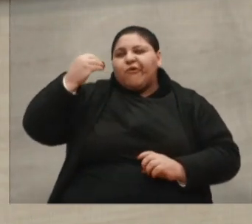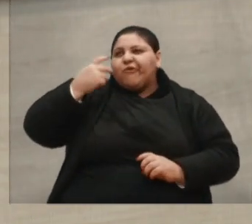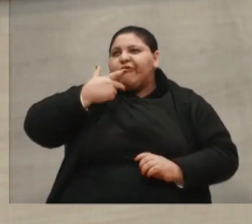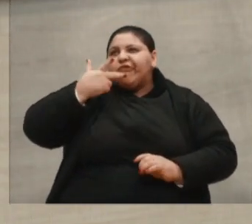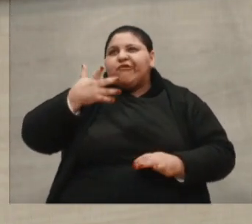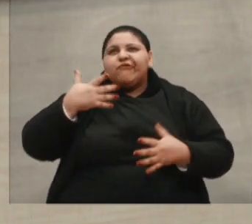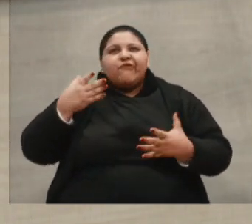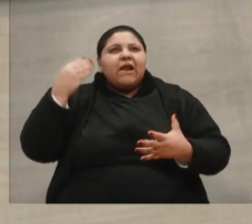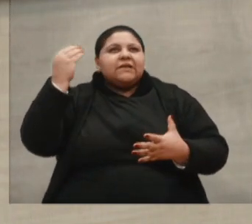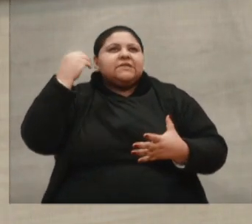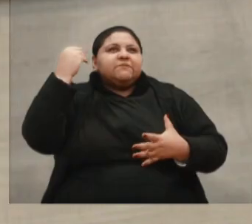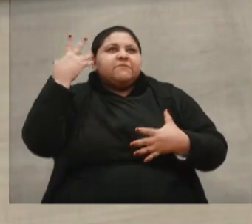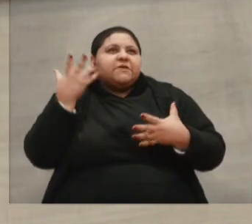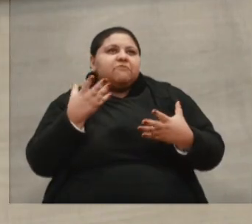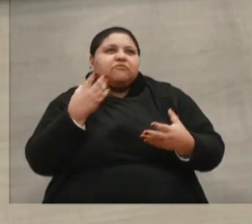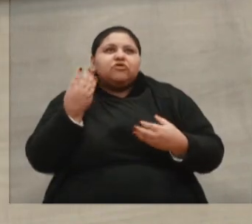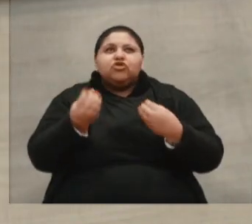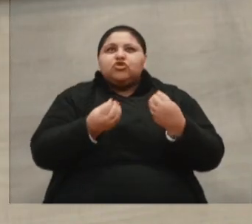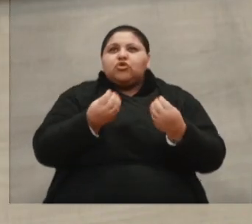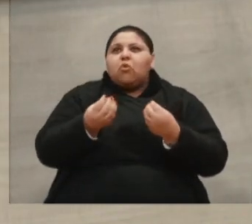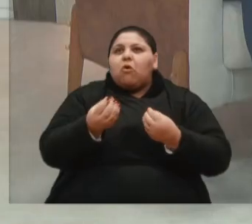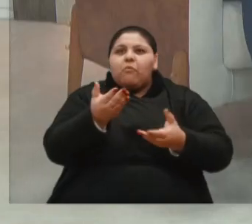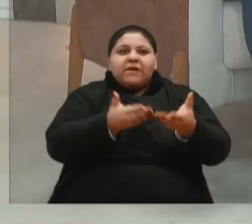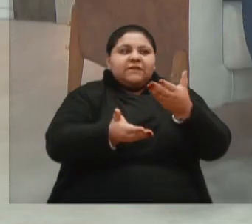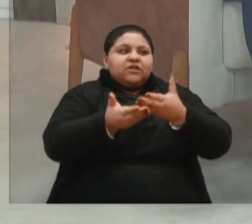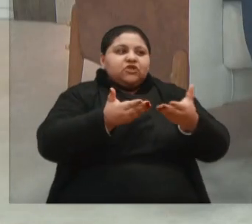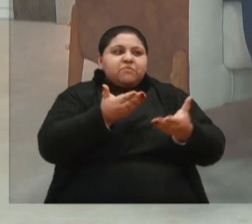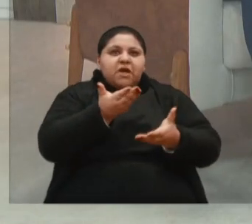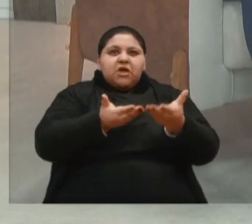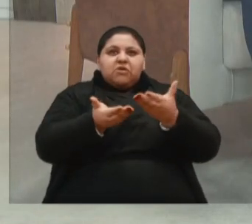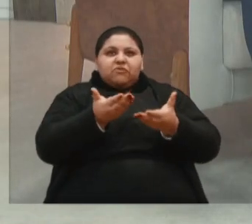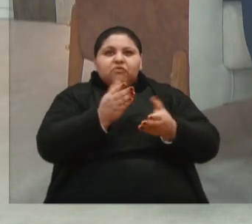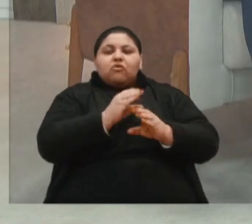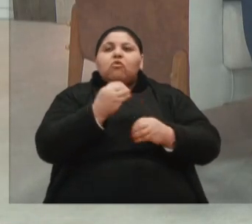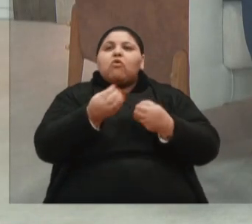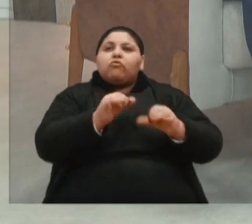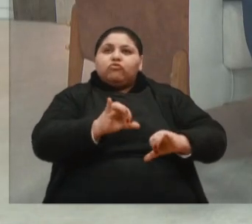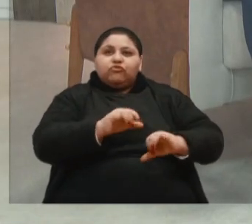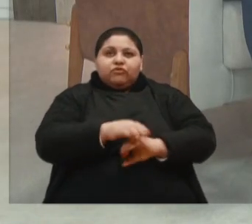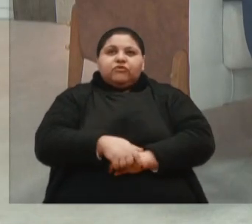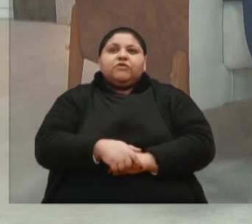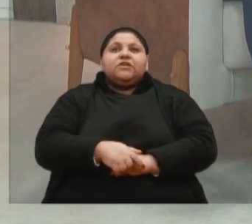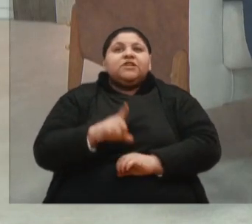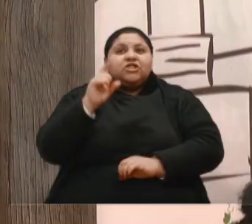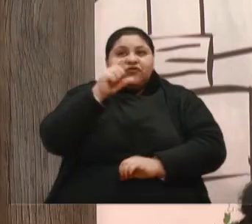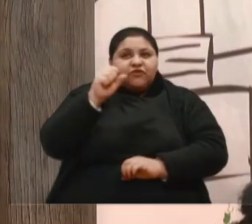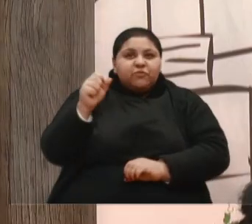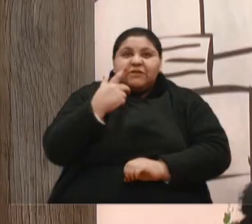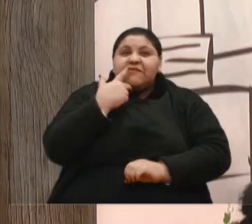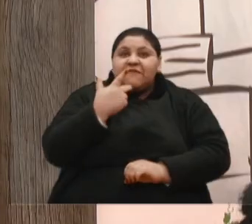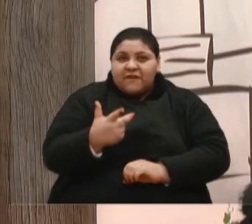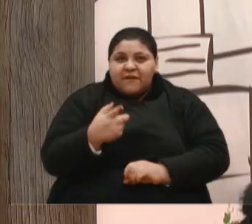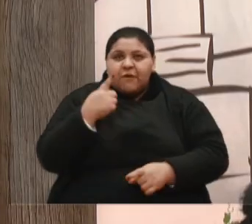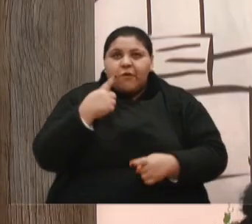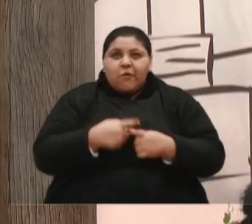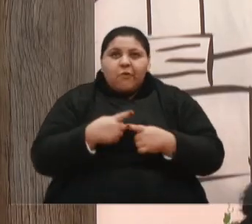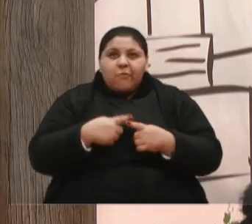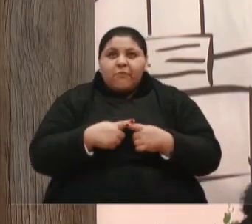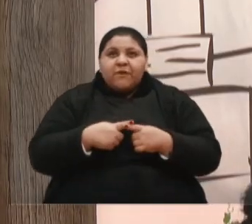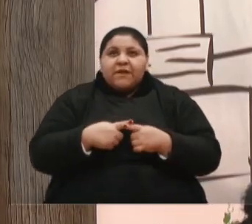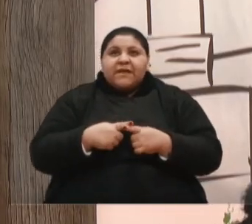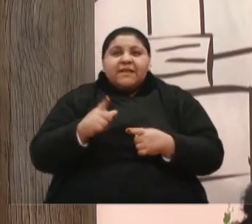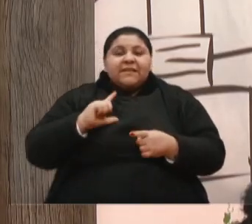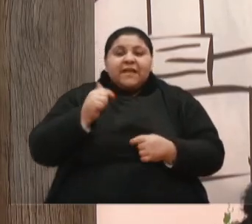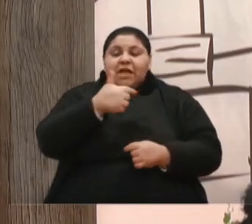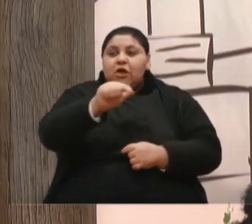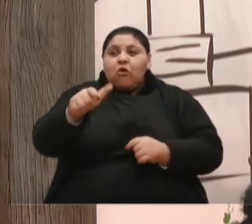uma psicóloga que traz experiências de consultas, enfim. Tu sofreste isso? Sim, difícil a gente poder revelar isso